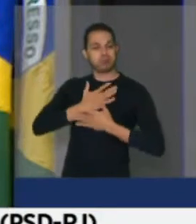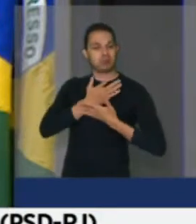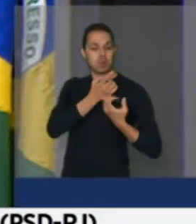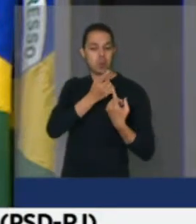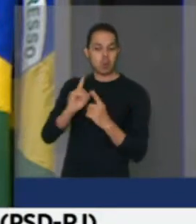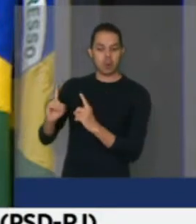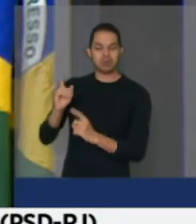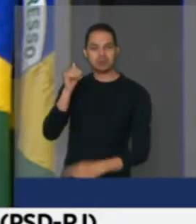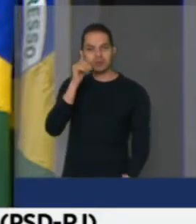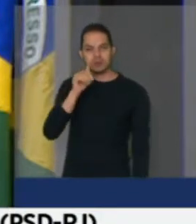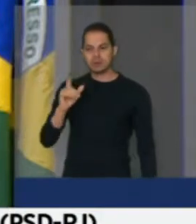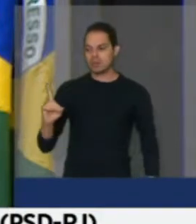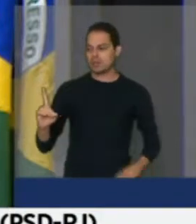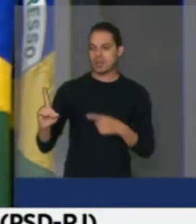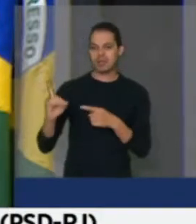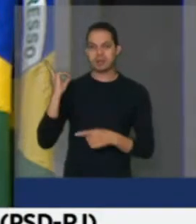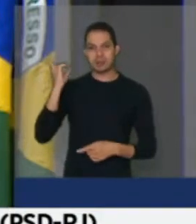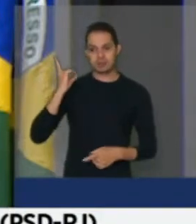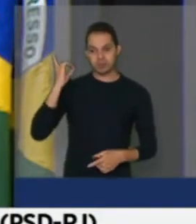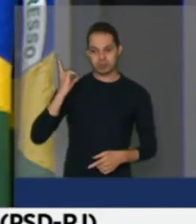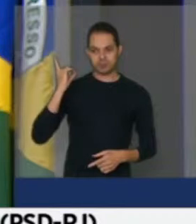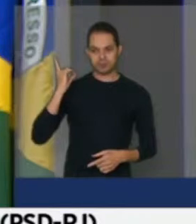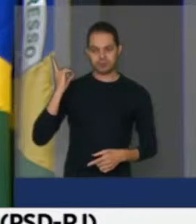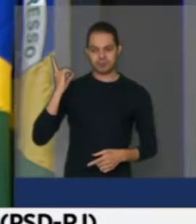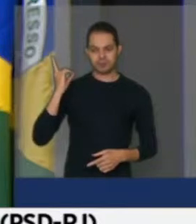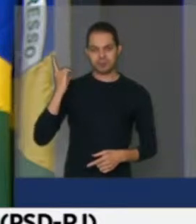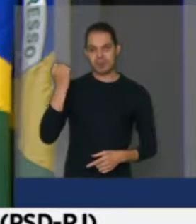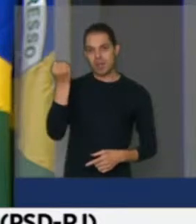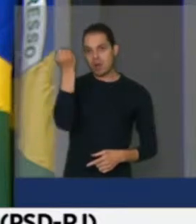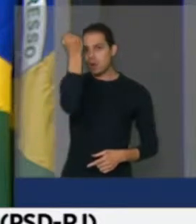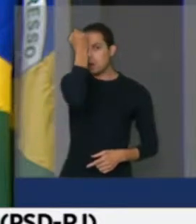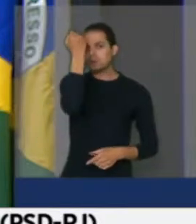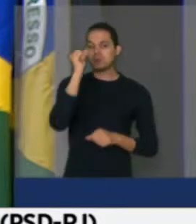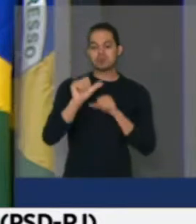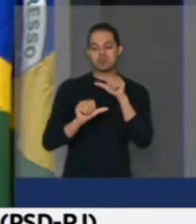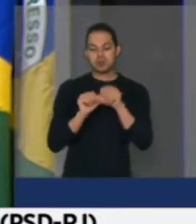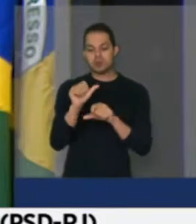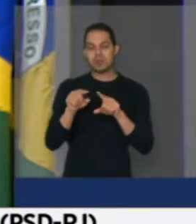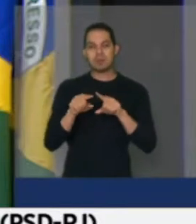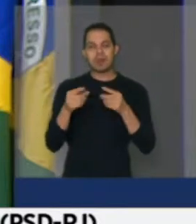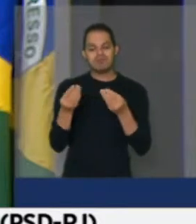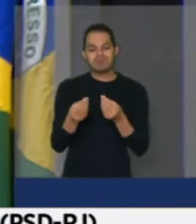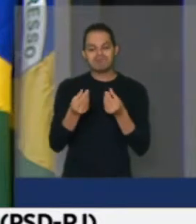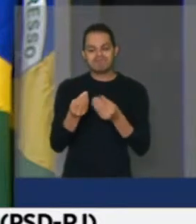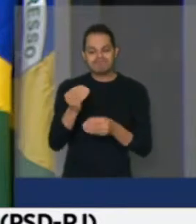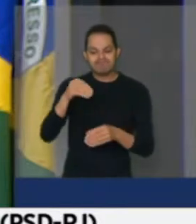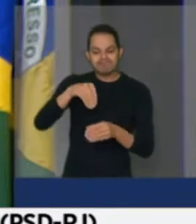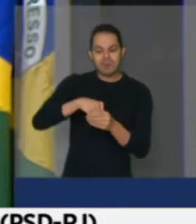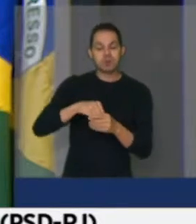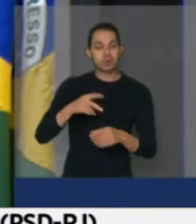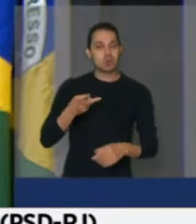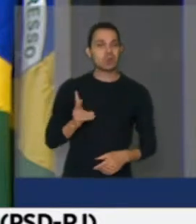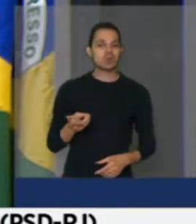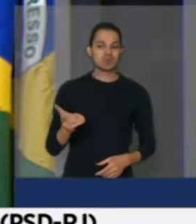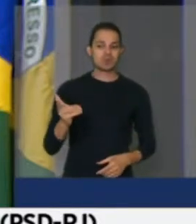deputada. Muda-se o rótulo, mas mantém-se a essência.